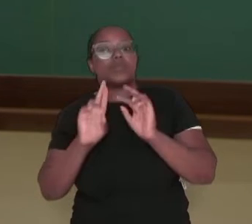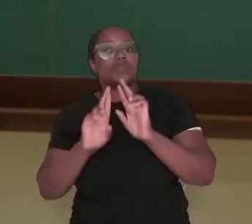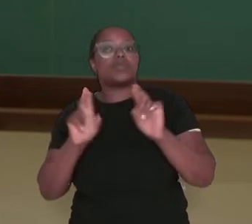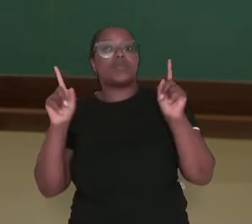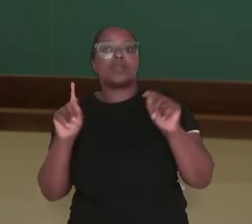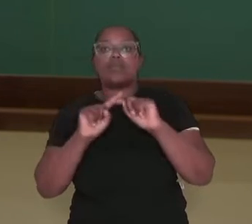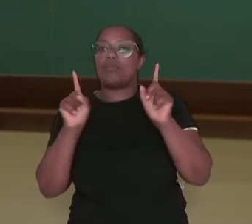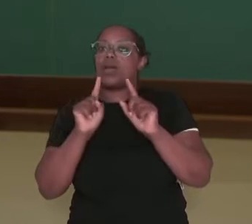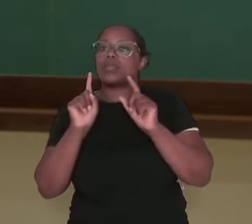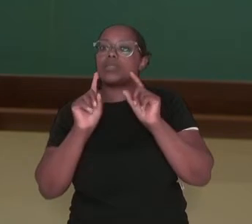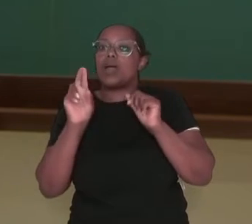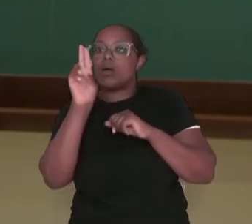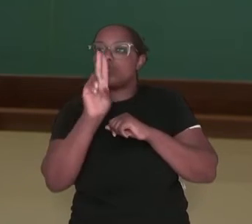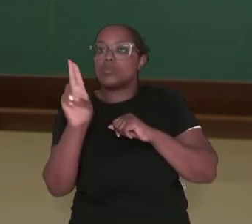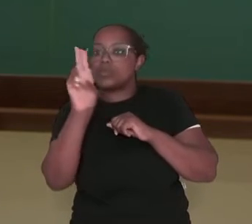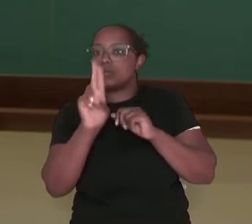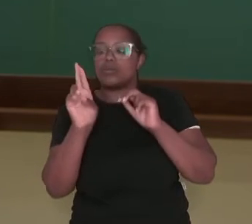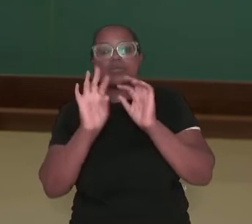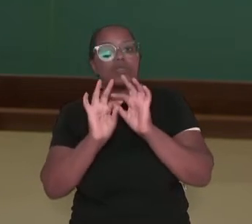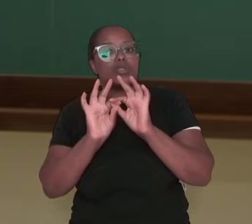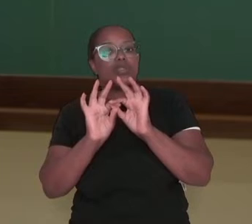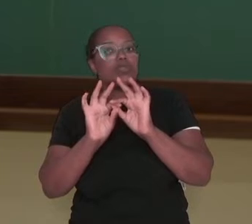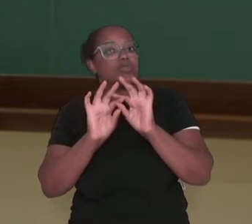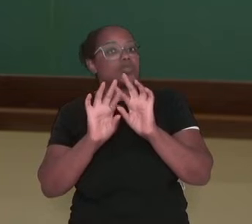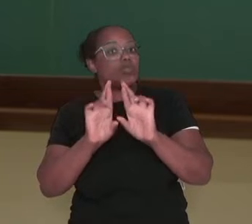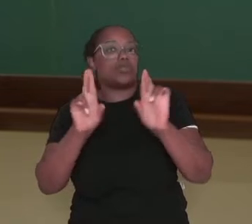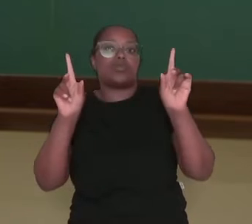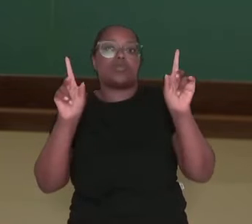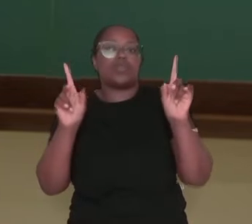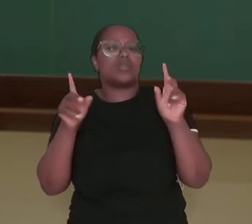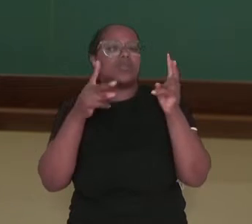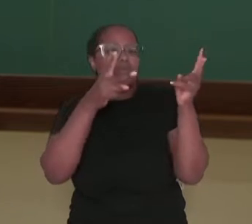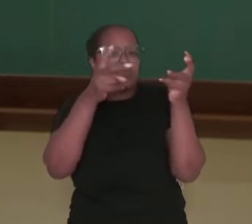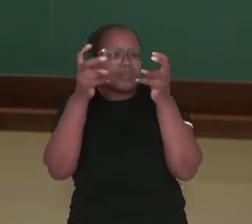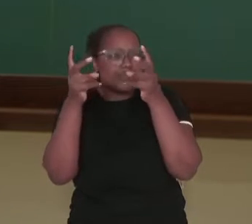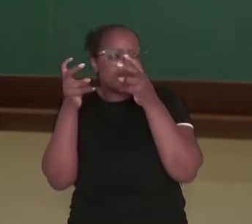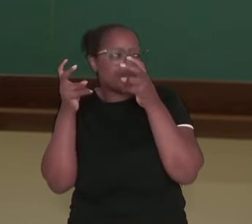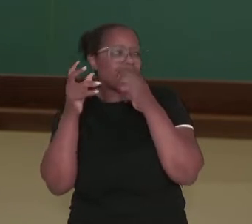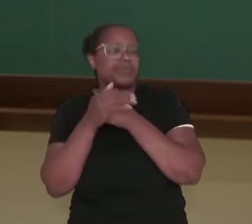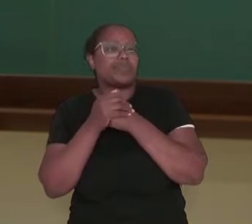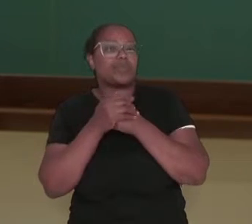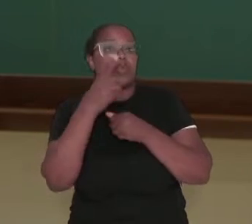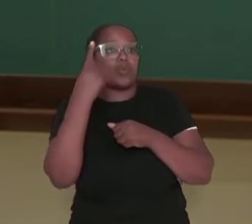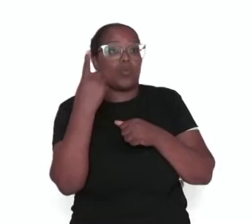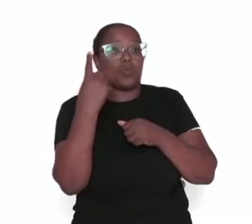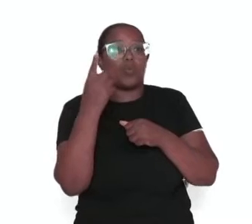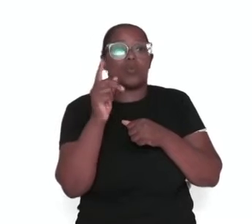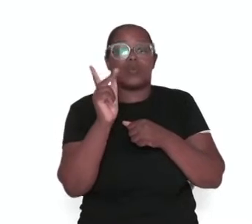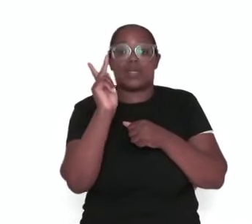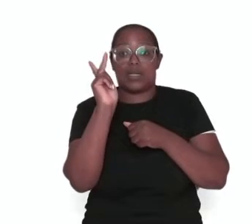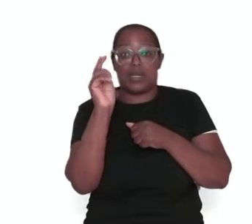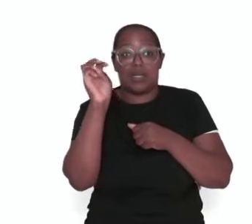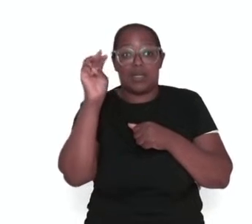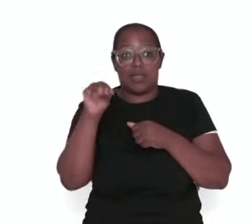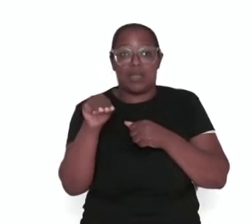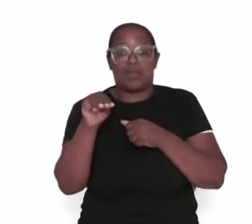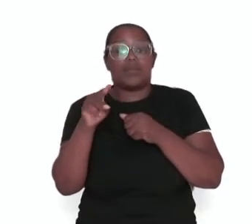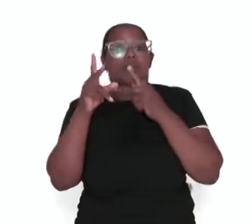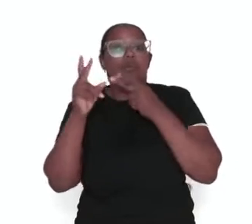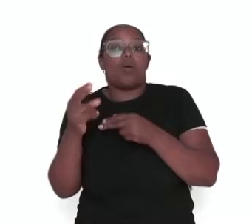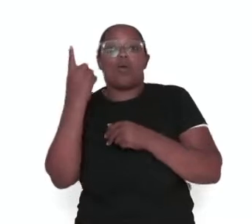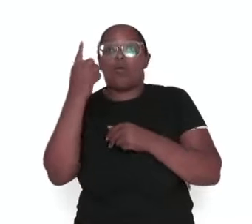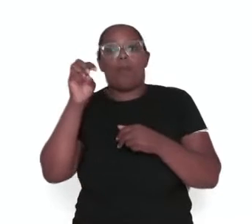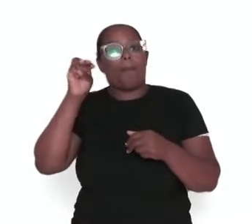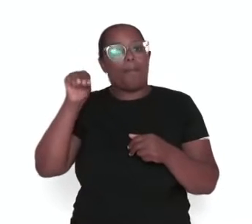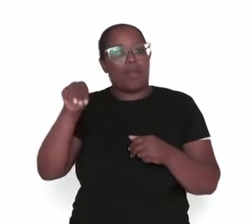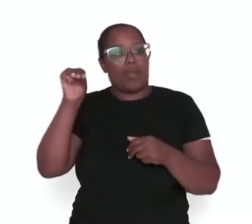unidades de medidas do SI que a gente já estudou? Então observe aqui comigo. 1 km equivale a 1000